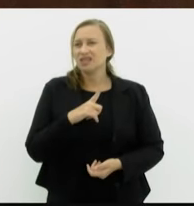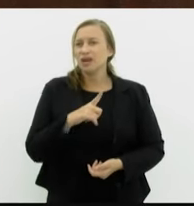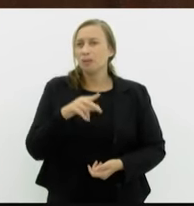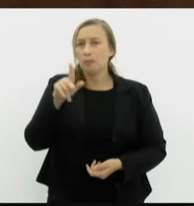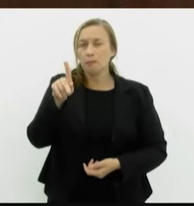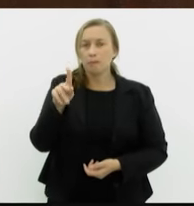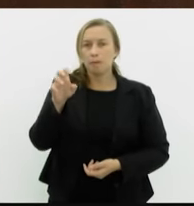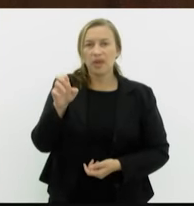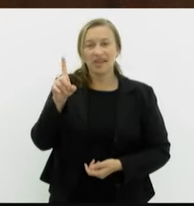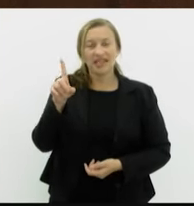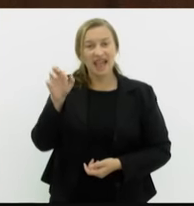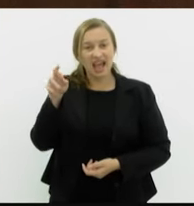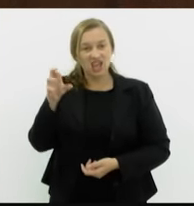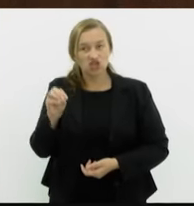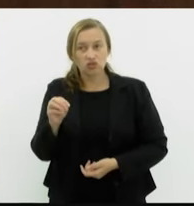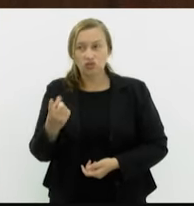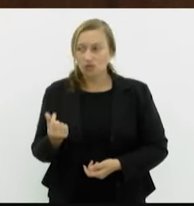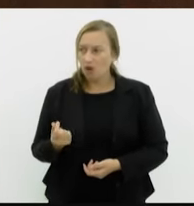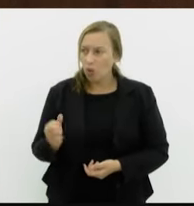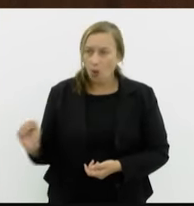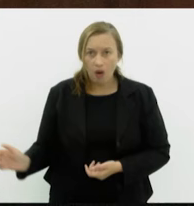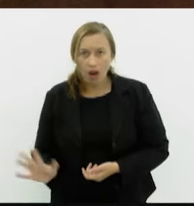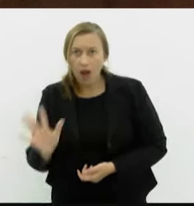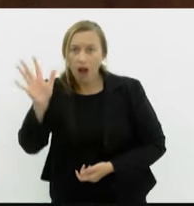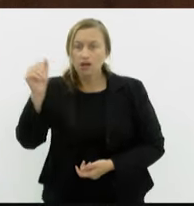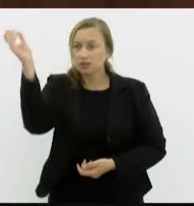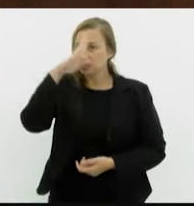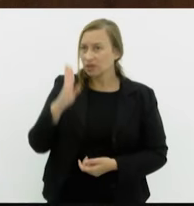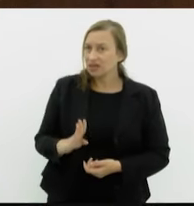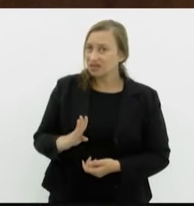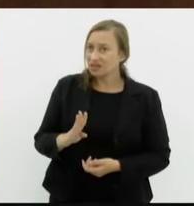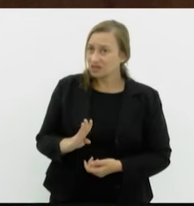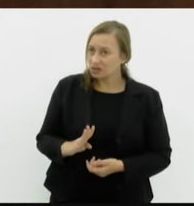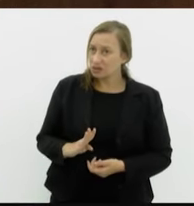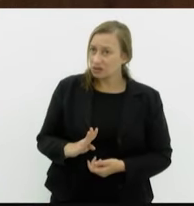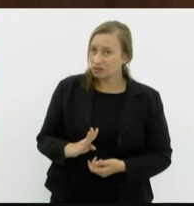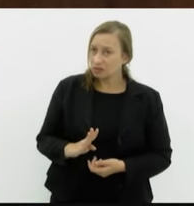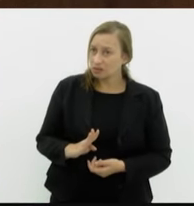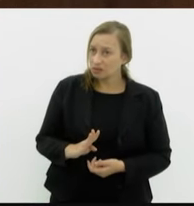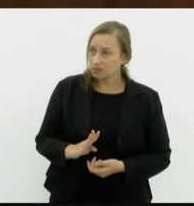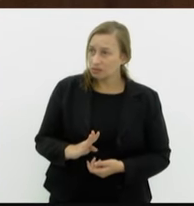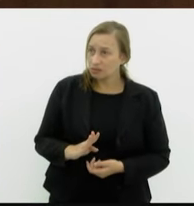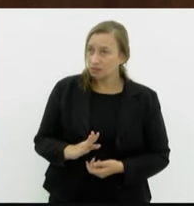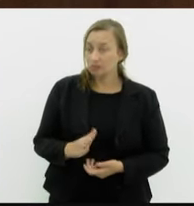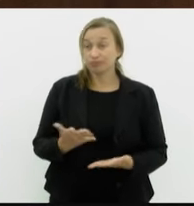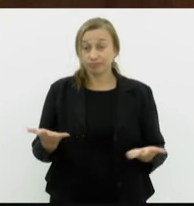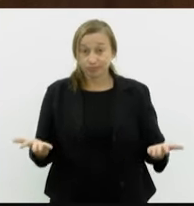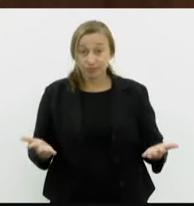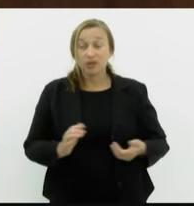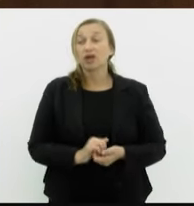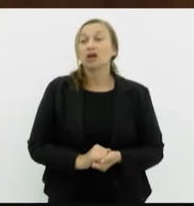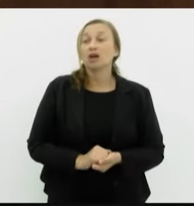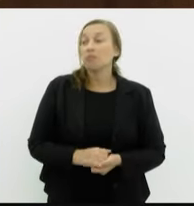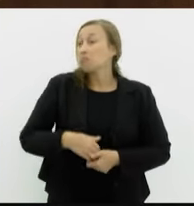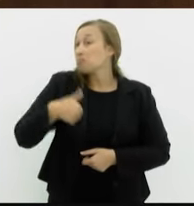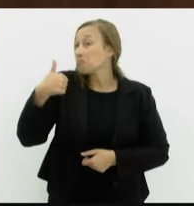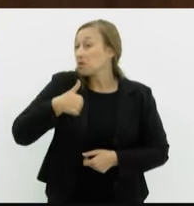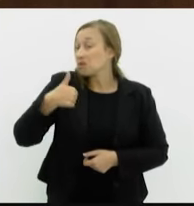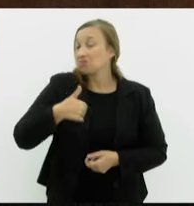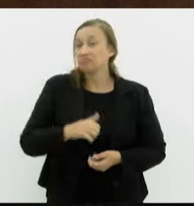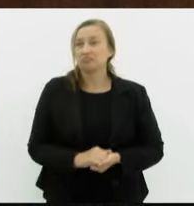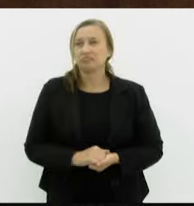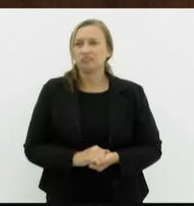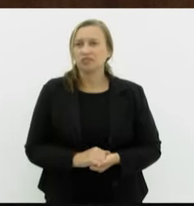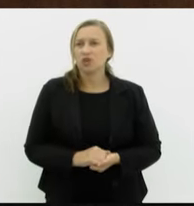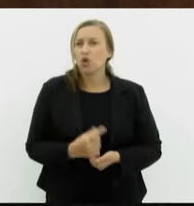mais caros do Brasil e, muitas das vezes, uma ineficiência que é fora do normal. Primeiro, é